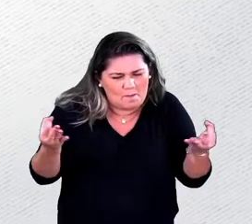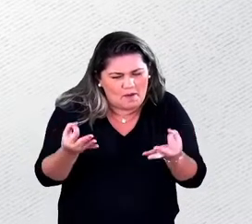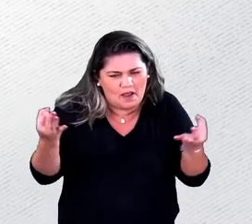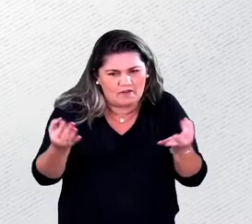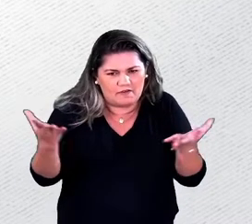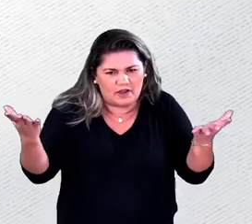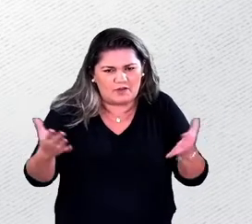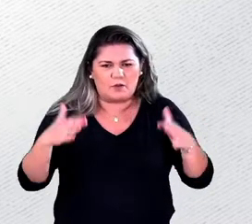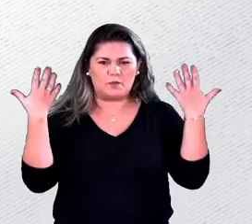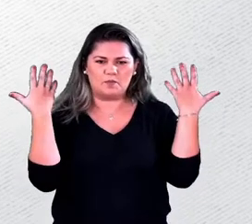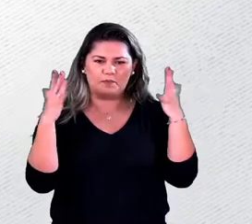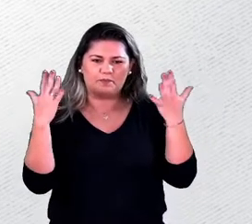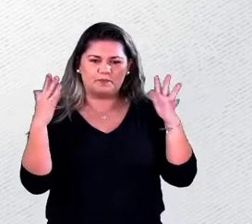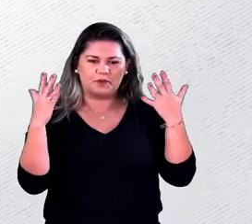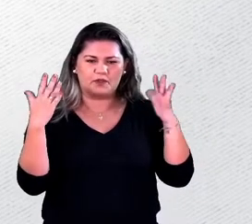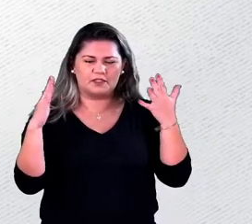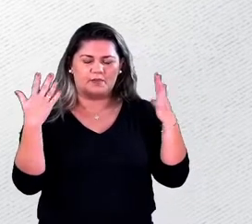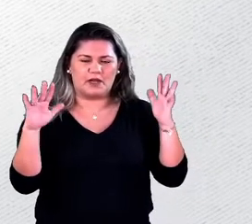é